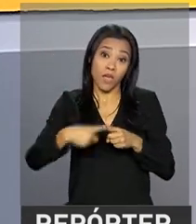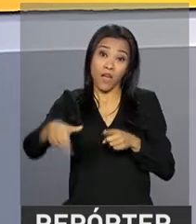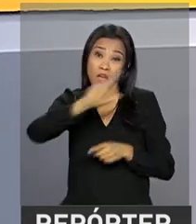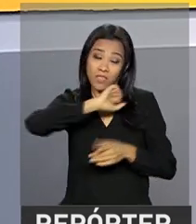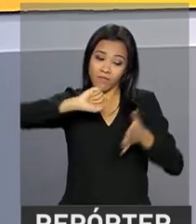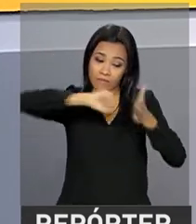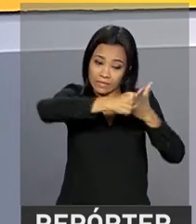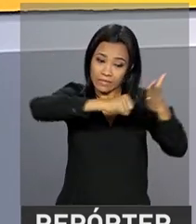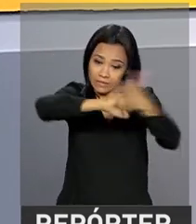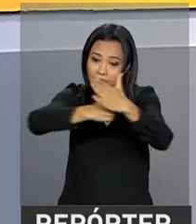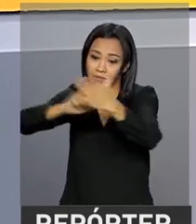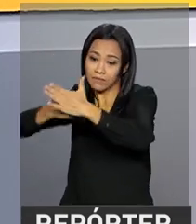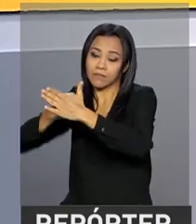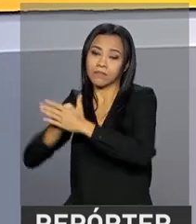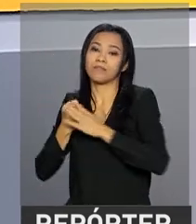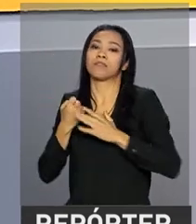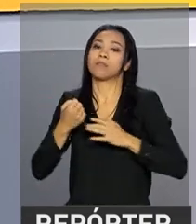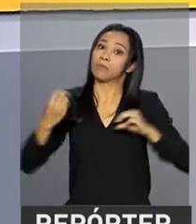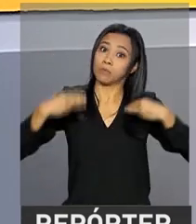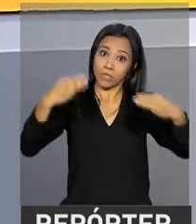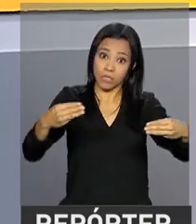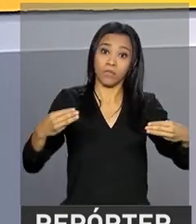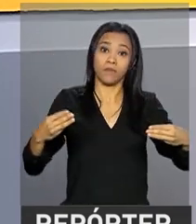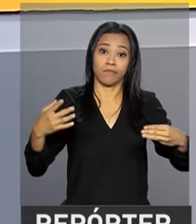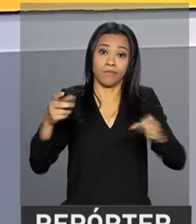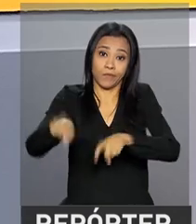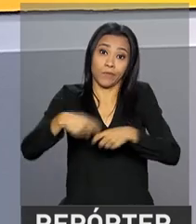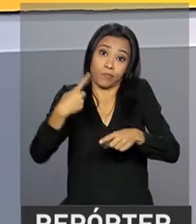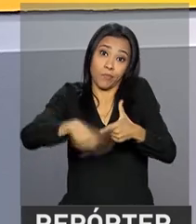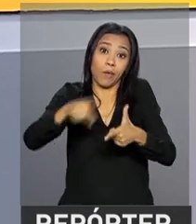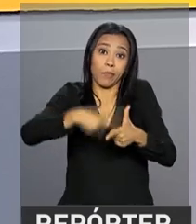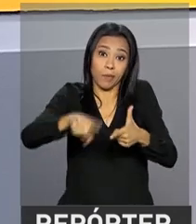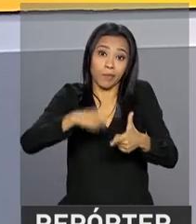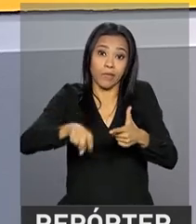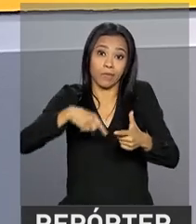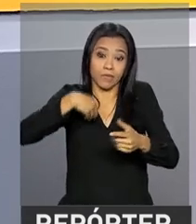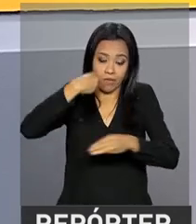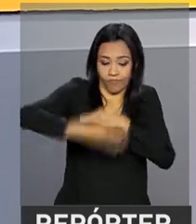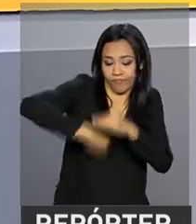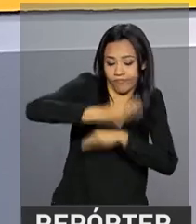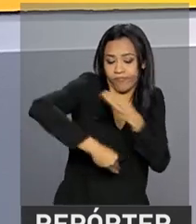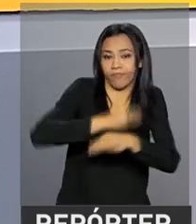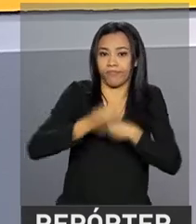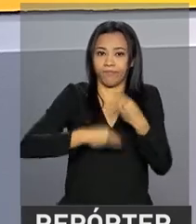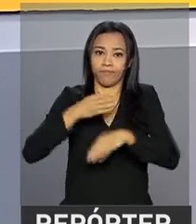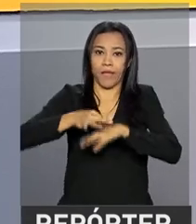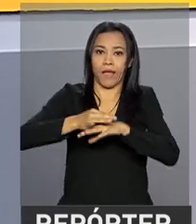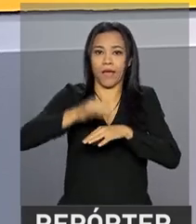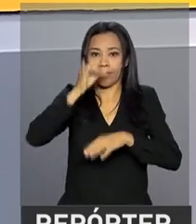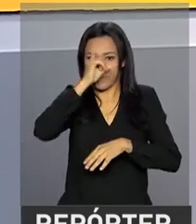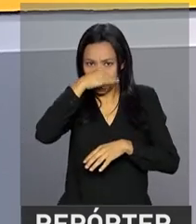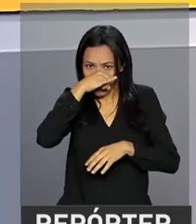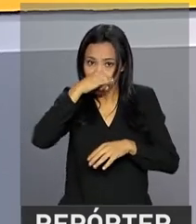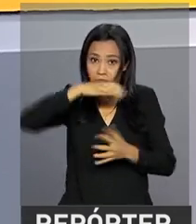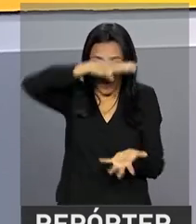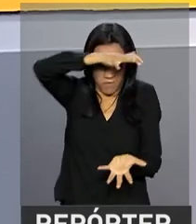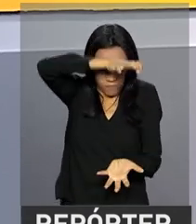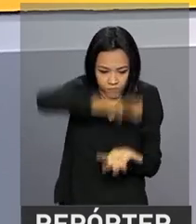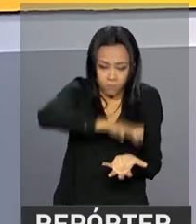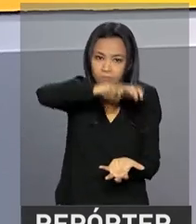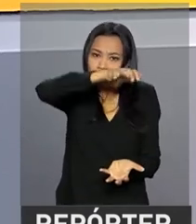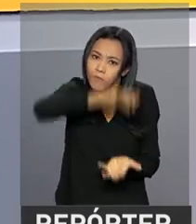embargados preventivamente pelo ministério da agricultura os problemas nas embalagens dos produtos processados termicamente